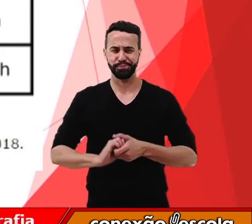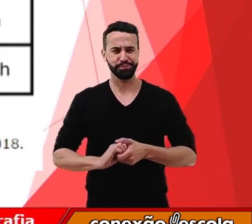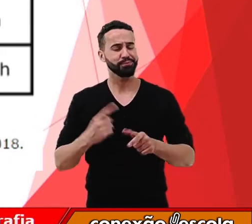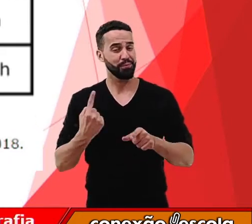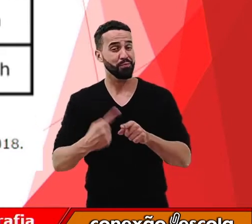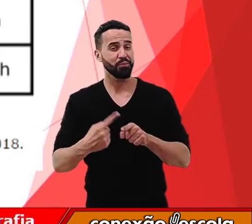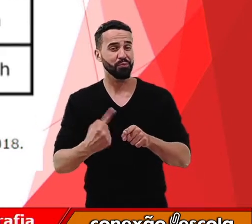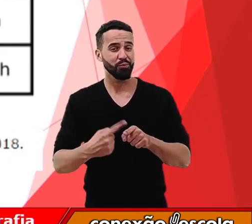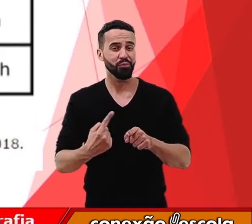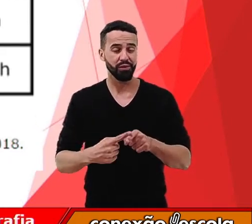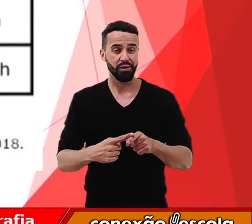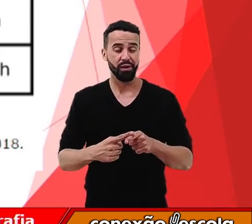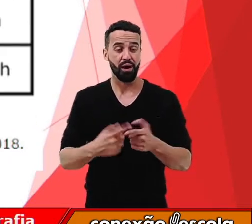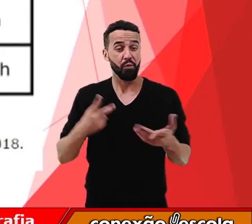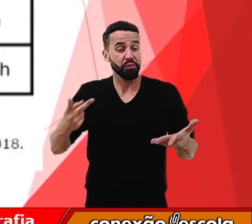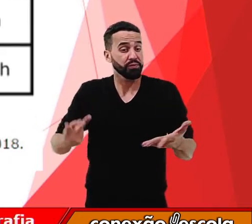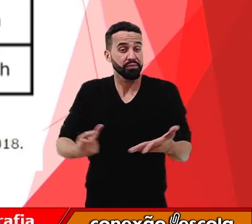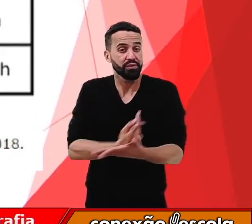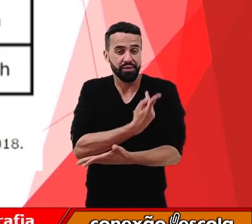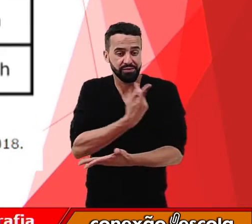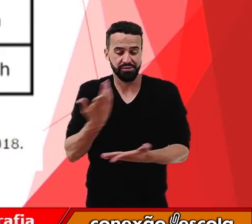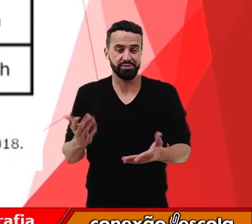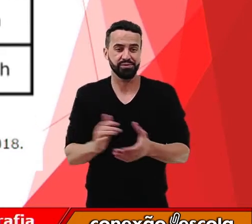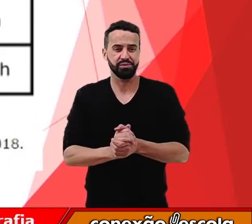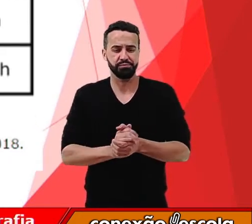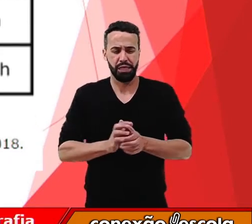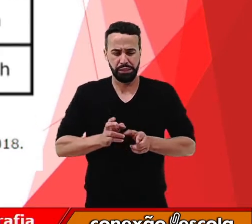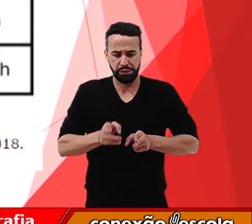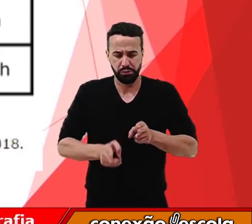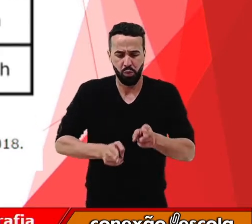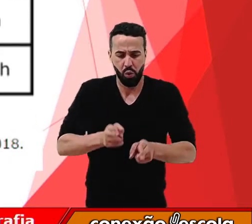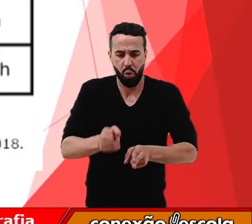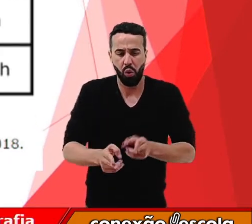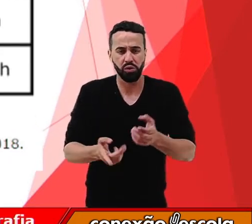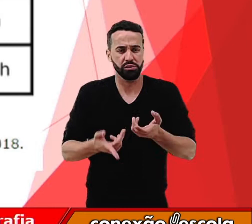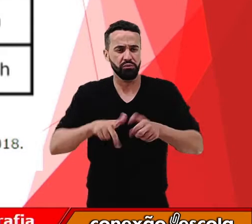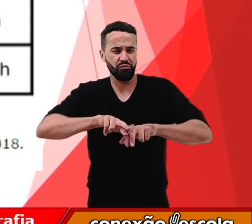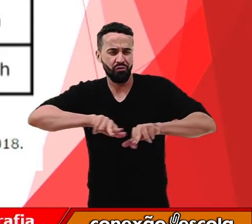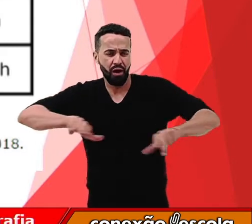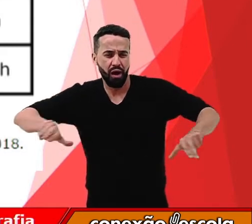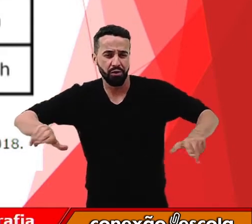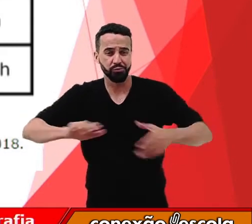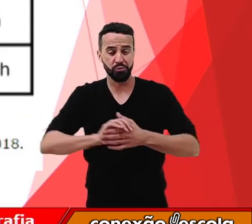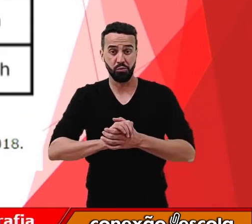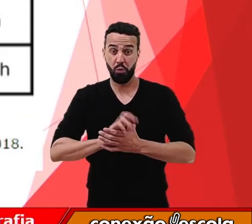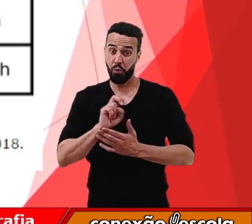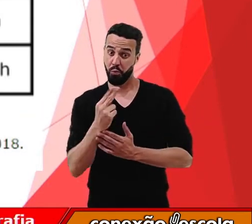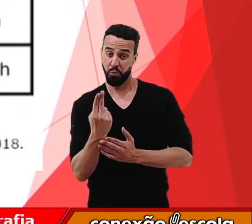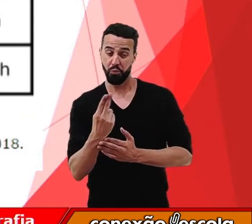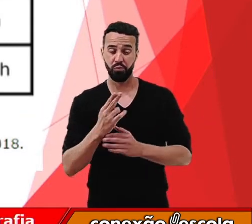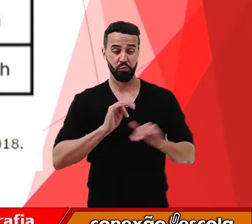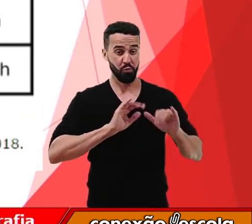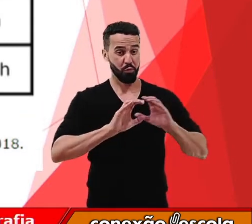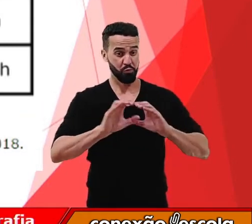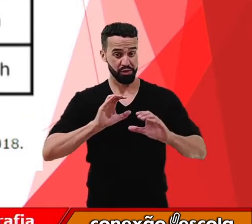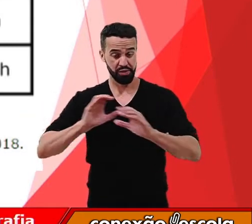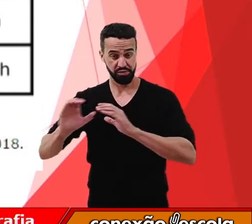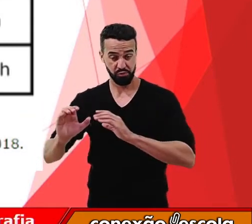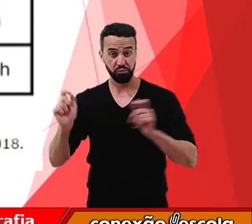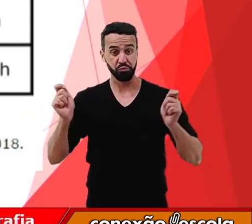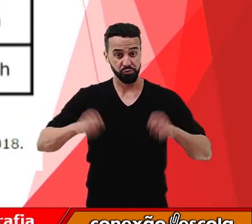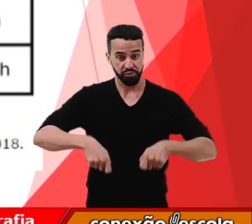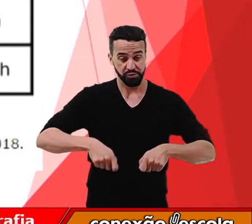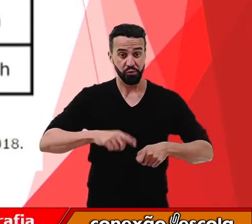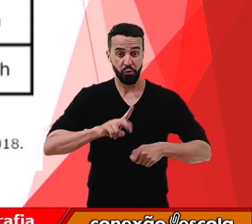porque os meios de transporte e os meios de comunicação vão evoluir, vão ficar